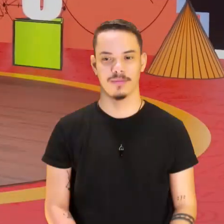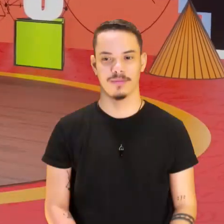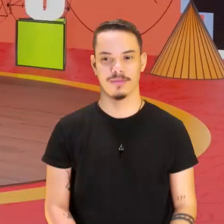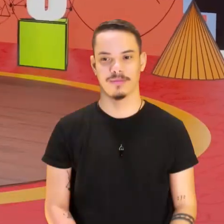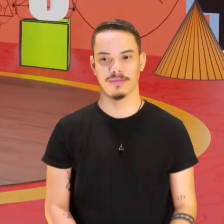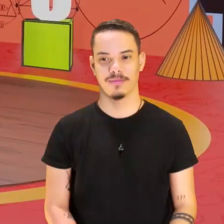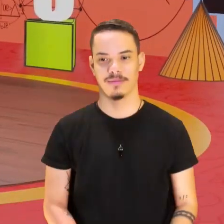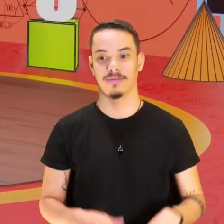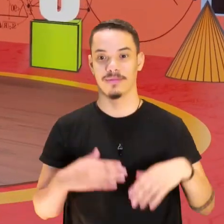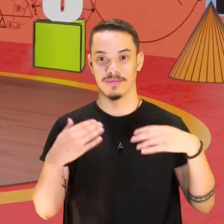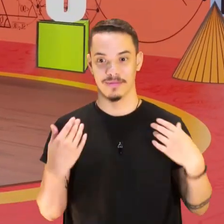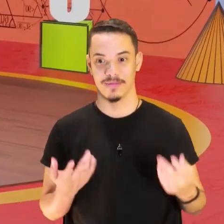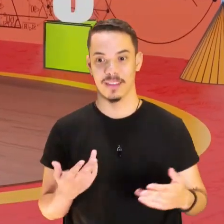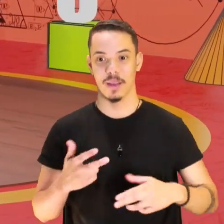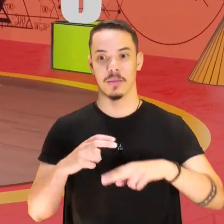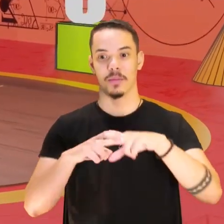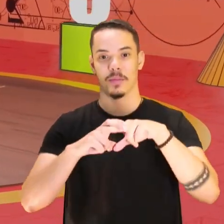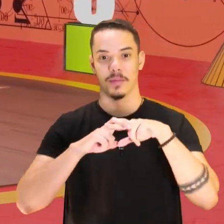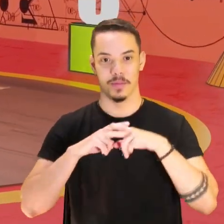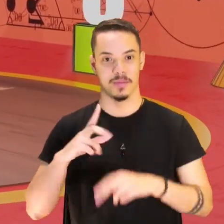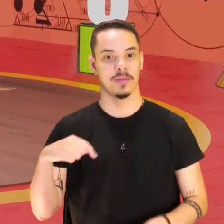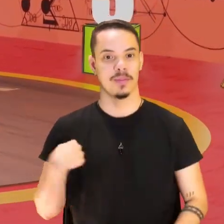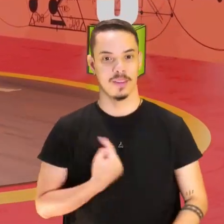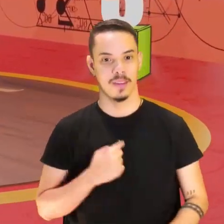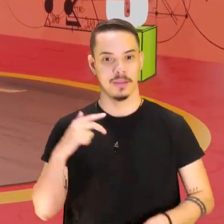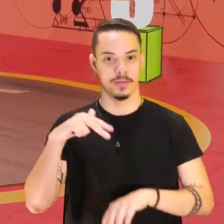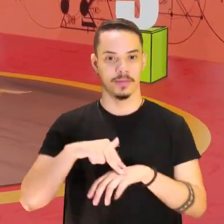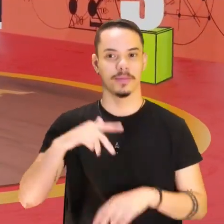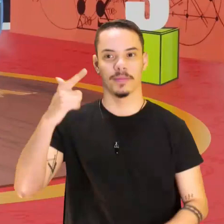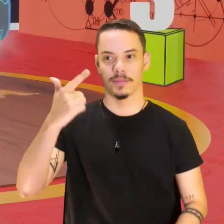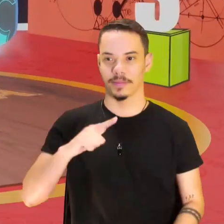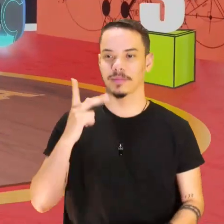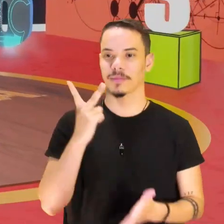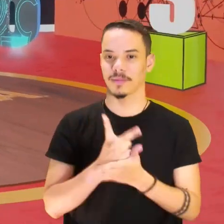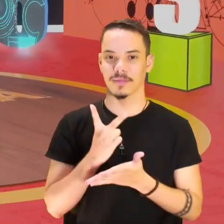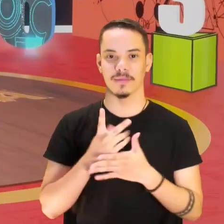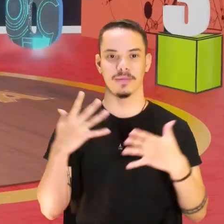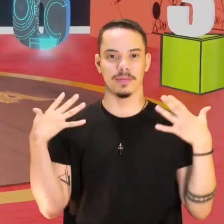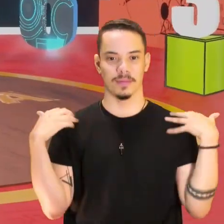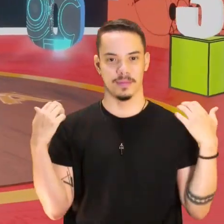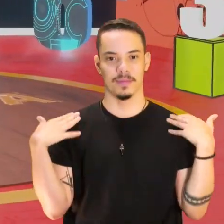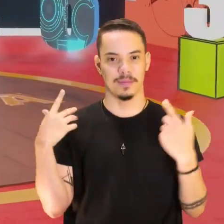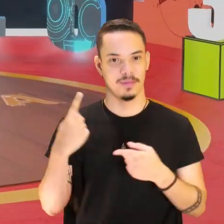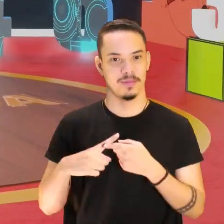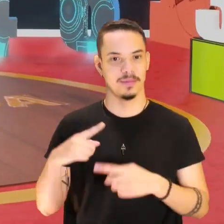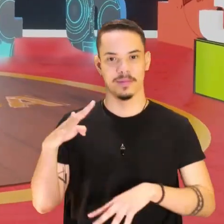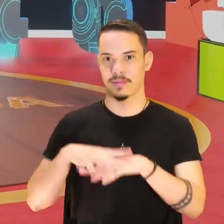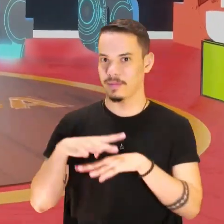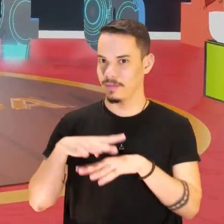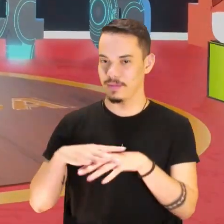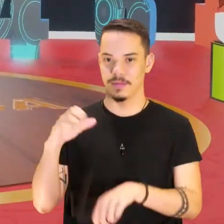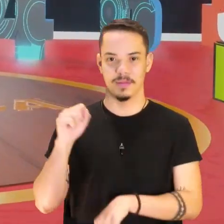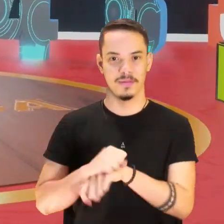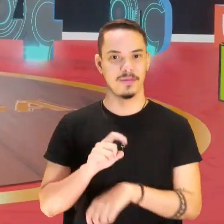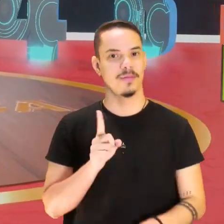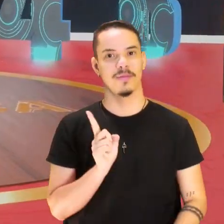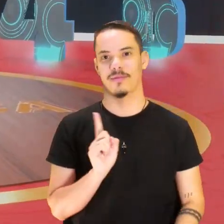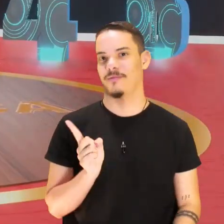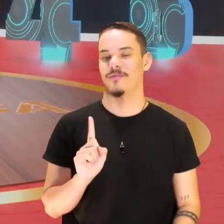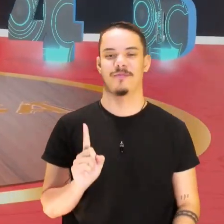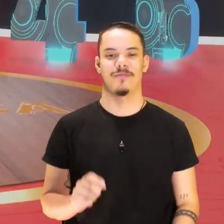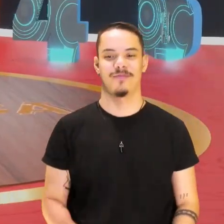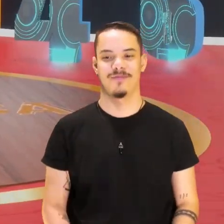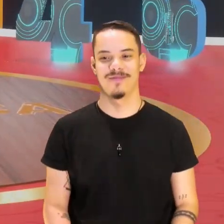E é isso aí, é por isso que a gente tá de volta sempre animados, porque a matemática não para. Não para,